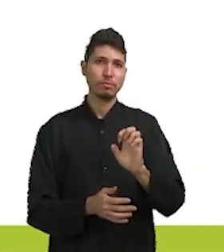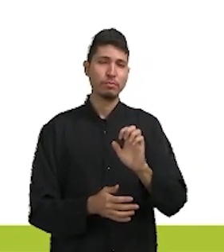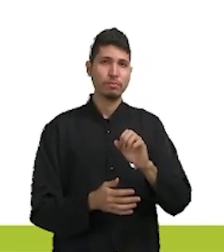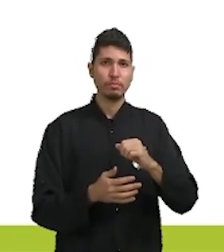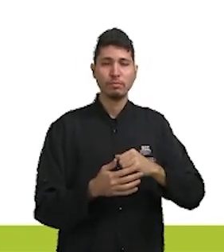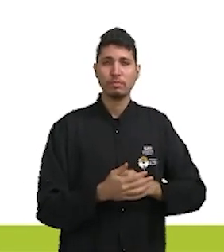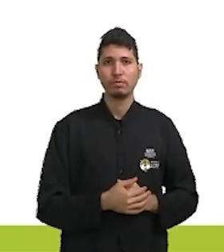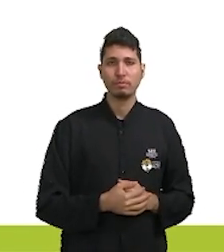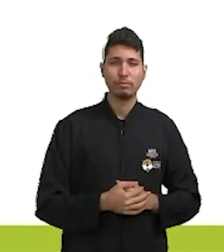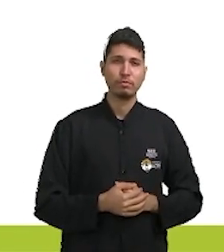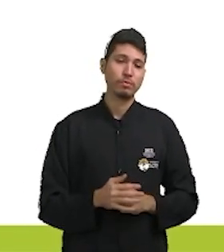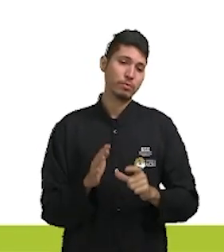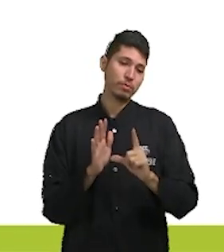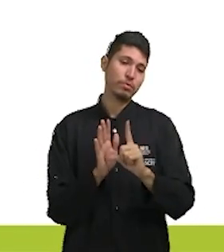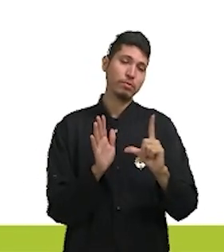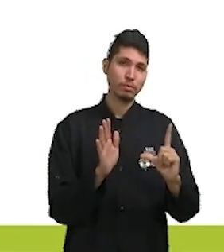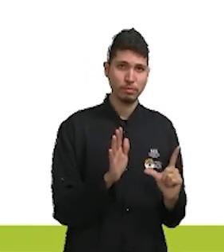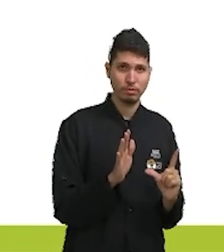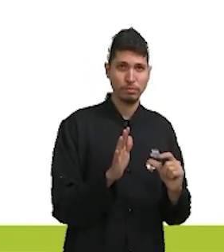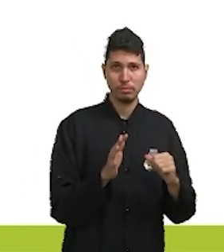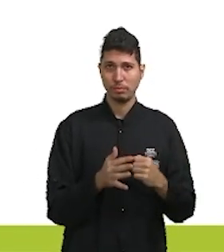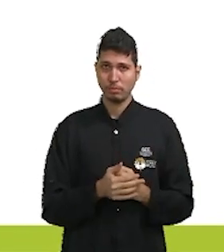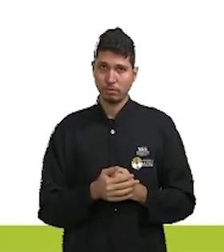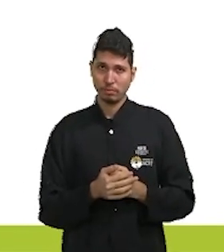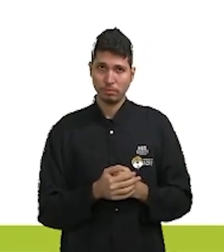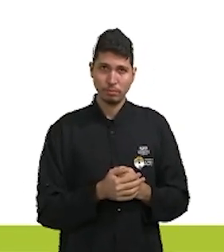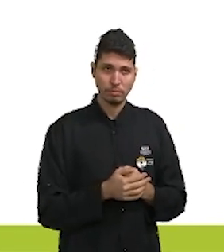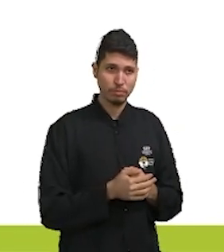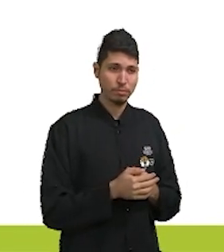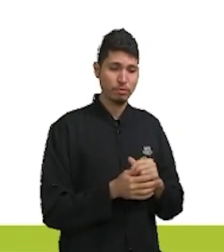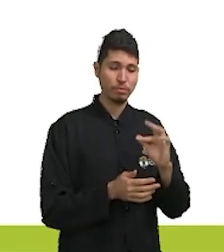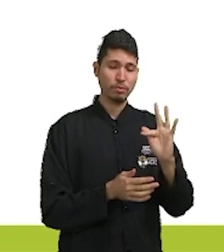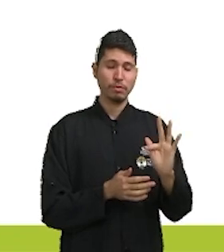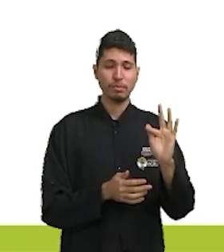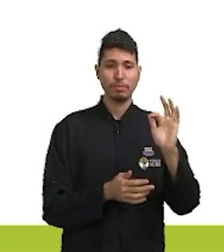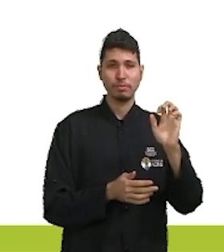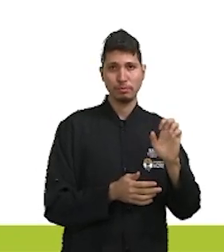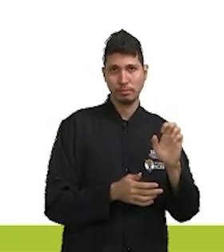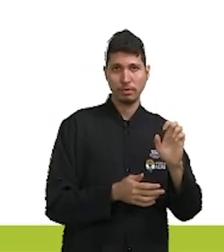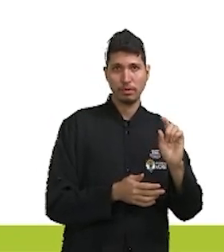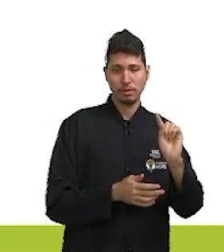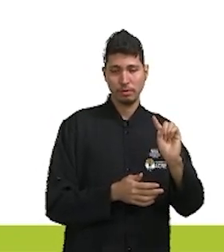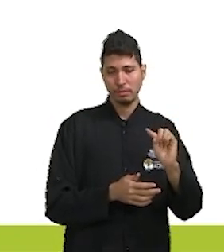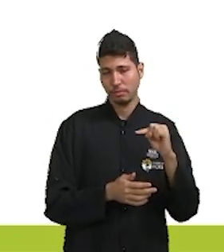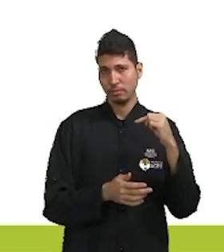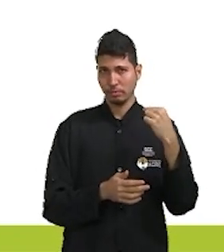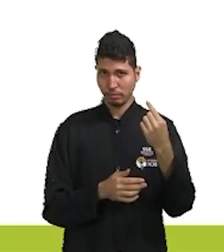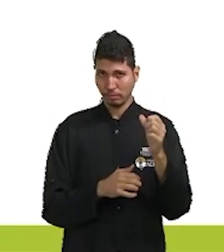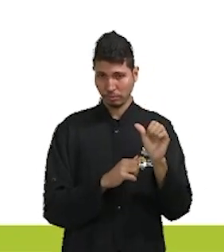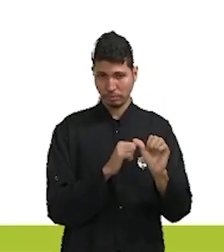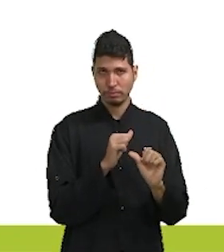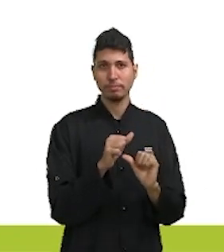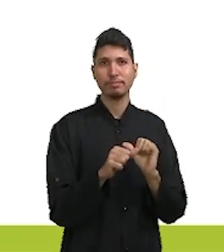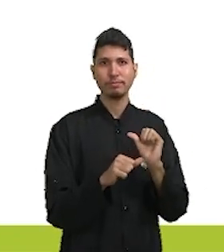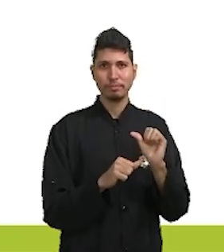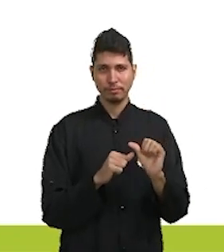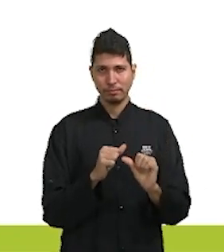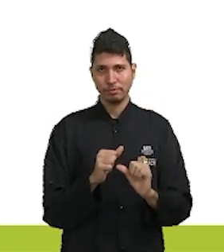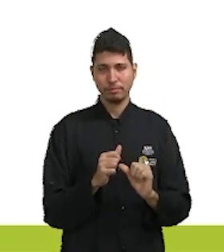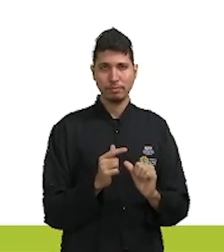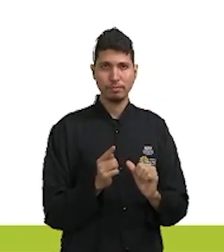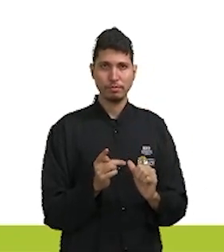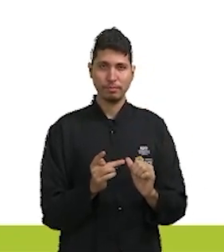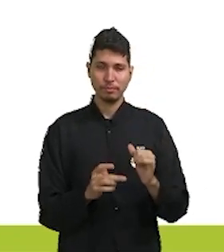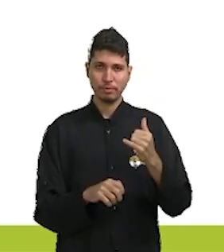era simplesmente um composto formado por ferro. Depois ele passou a ser um íon ferro mais